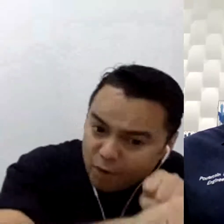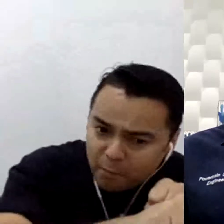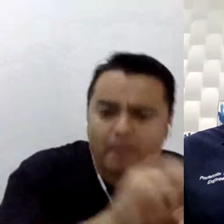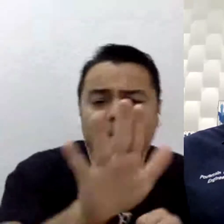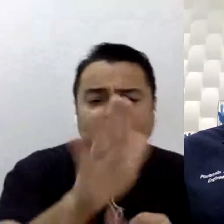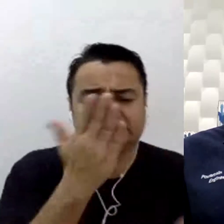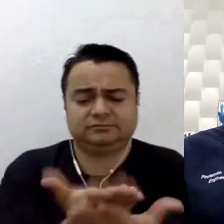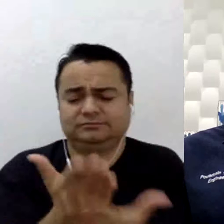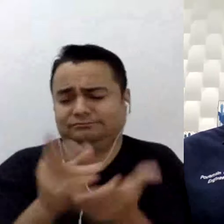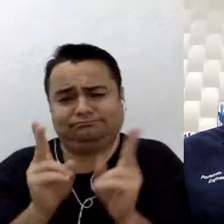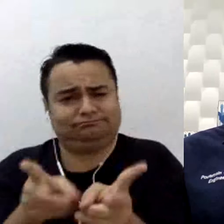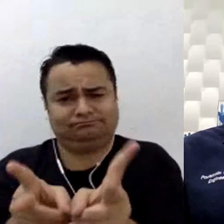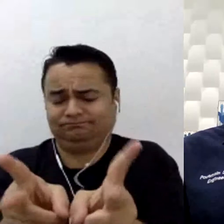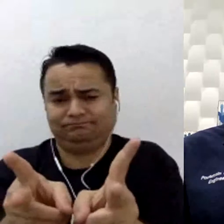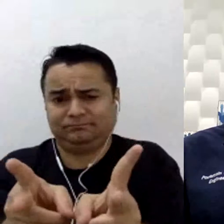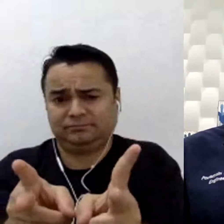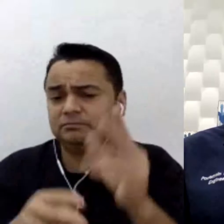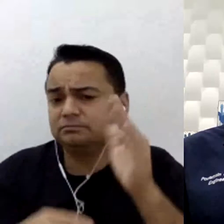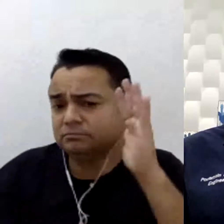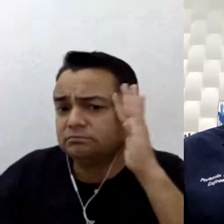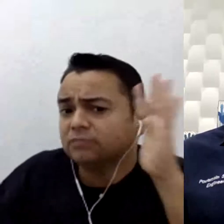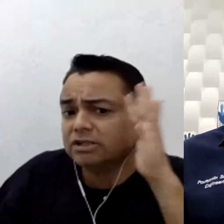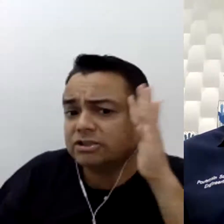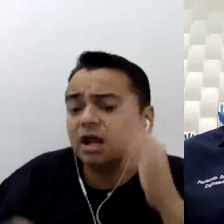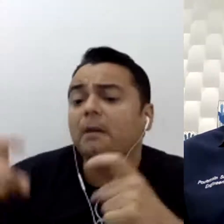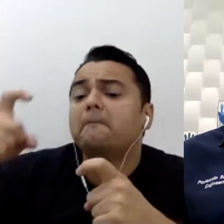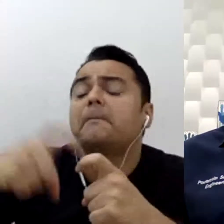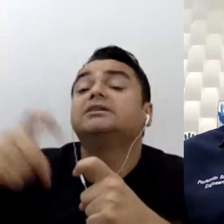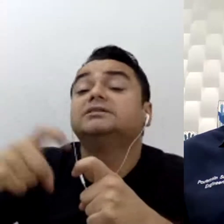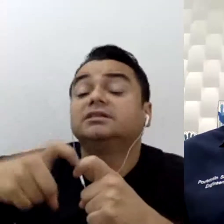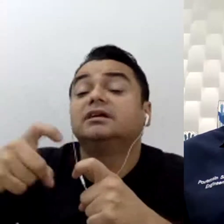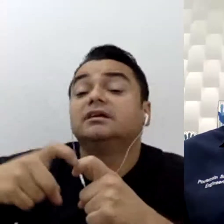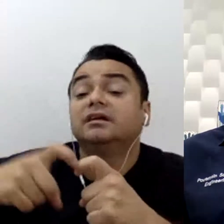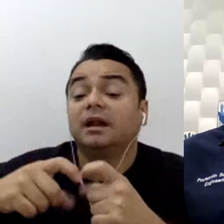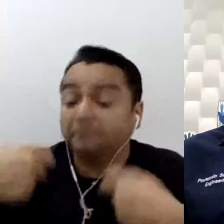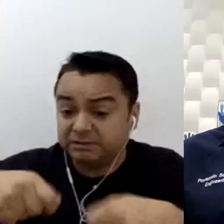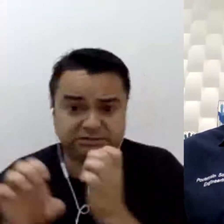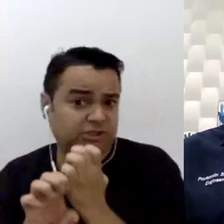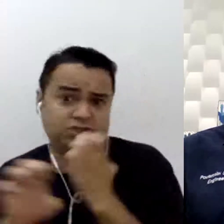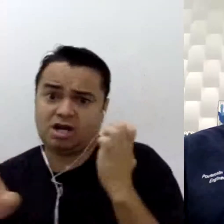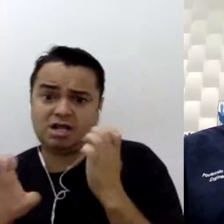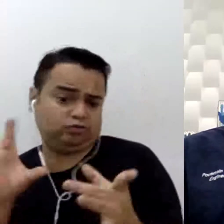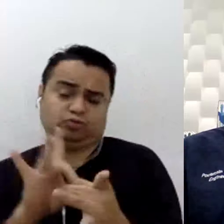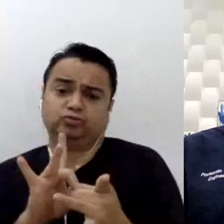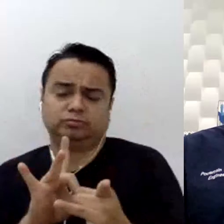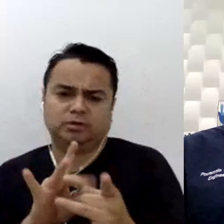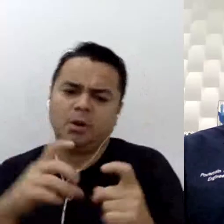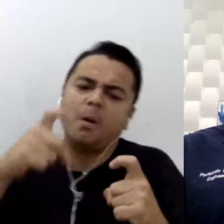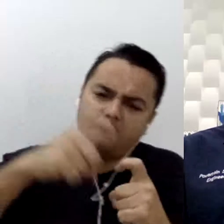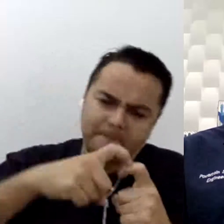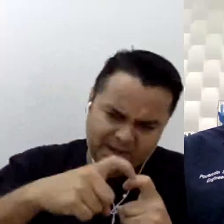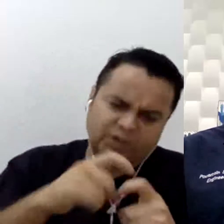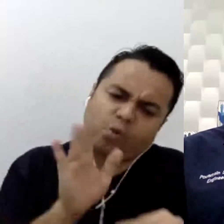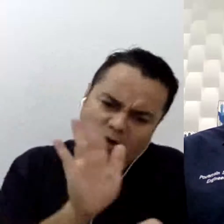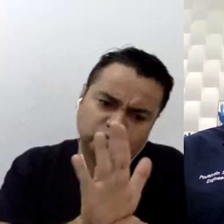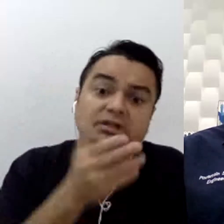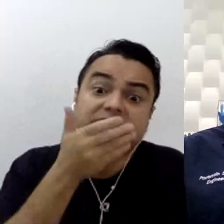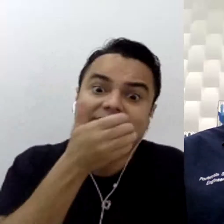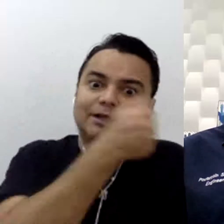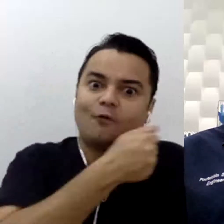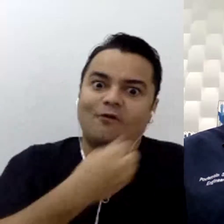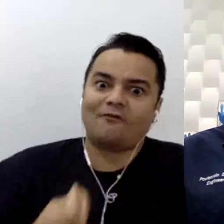de pessoas, né? Imagine a medicina sem a engenharia, né? O médico salva vidas, mas ele salva vidas